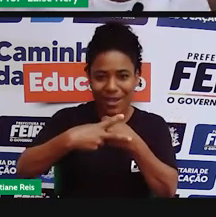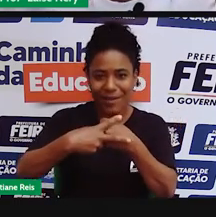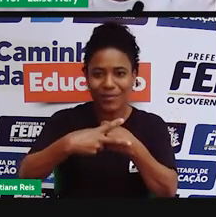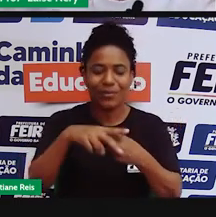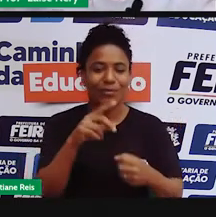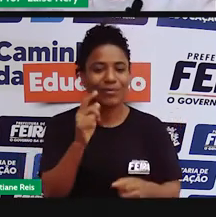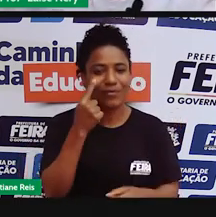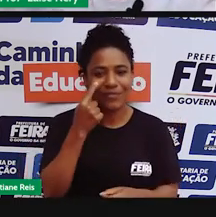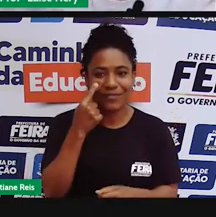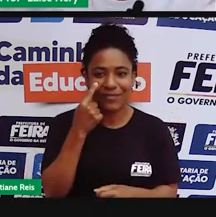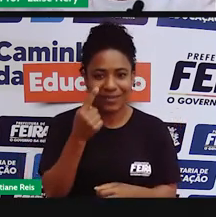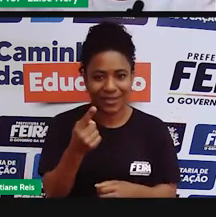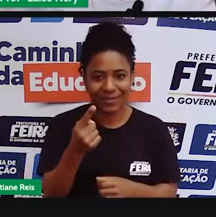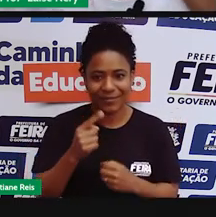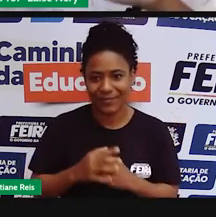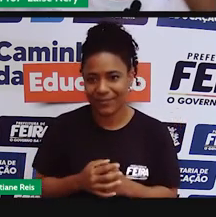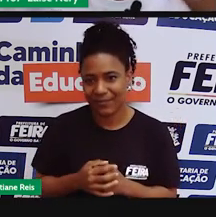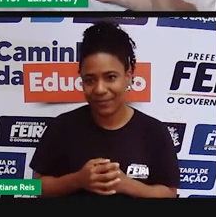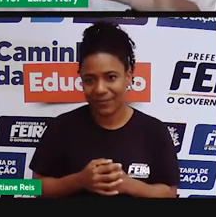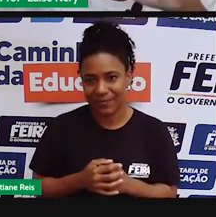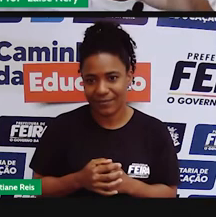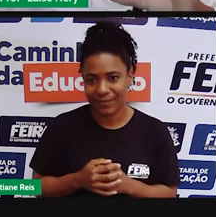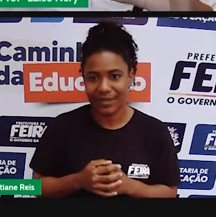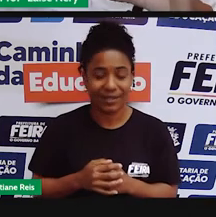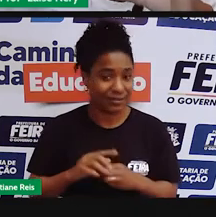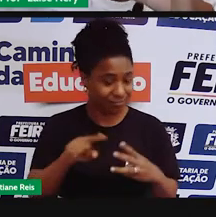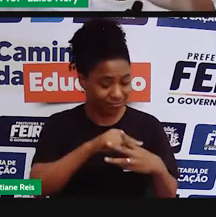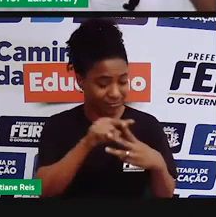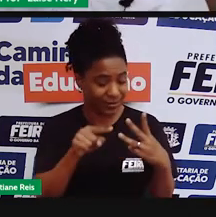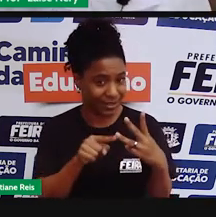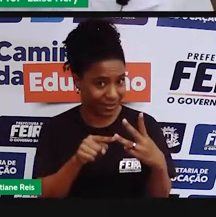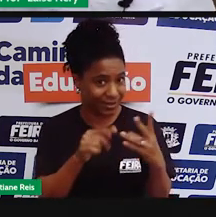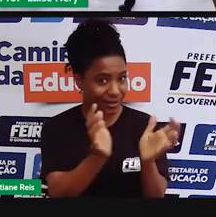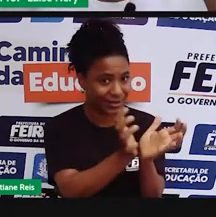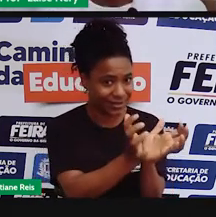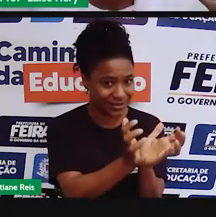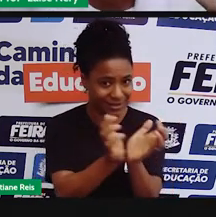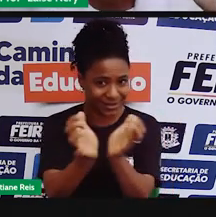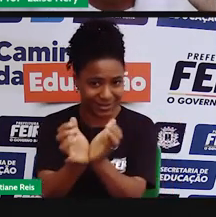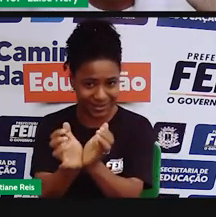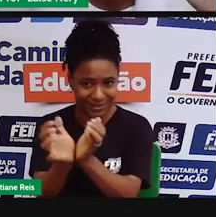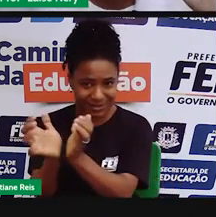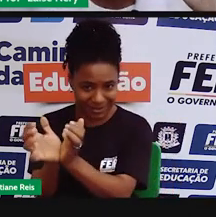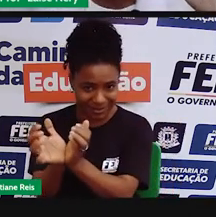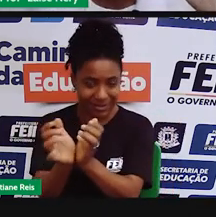tem três terminações só.